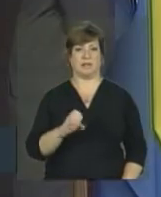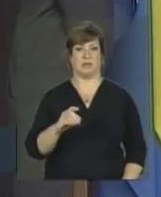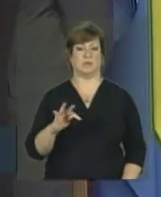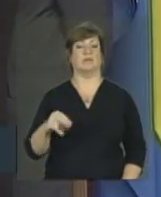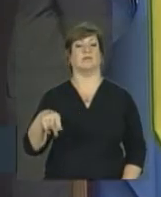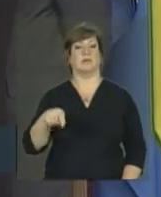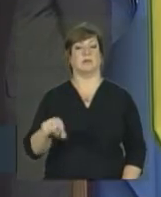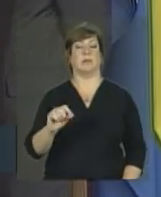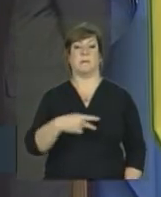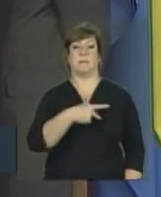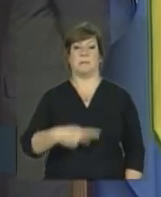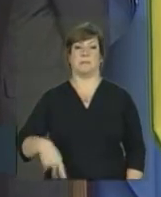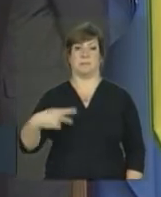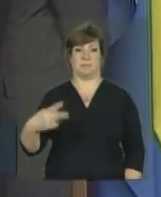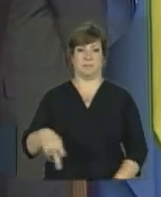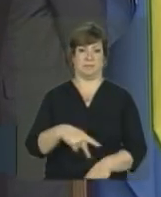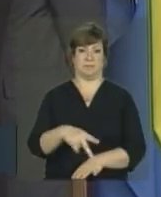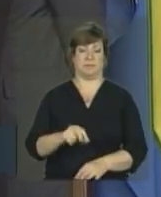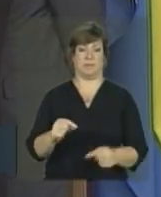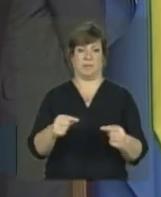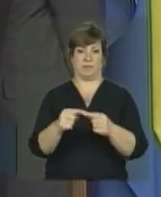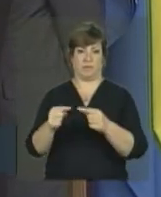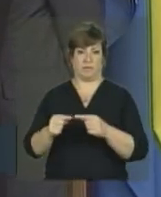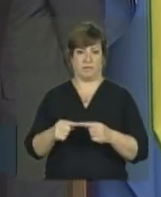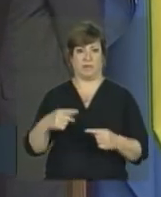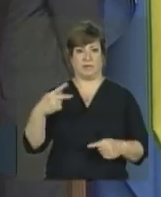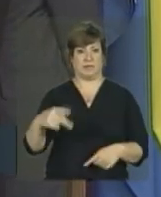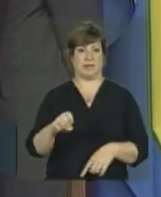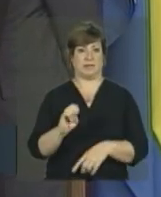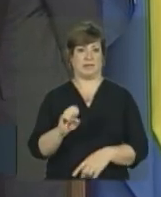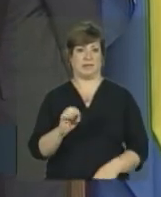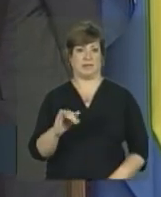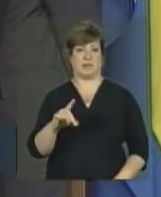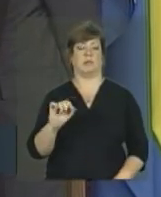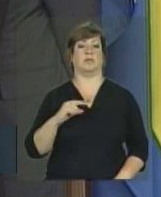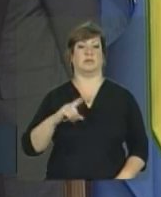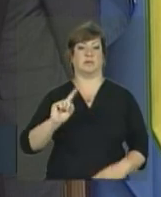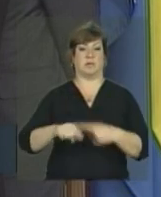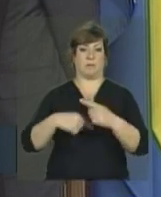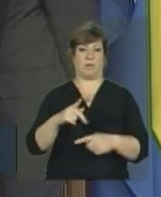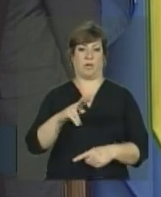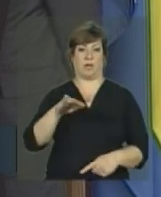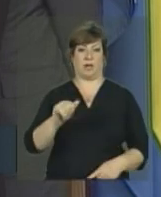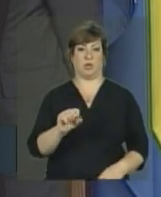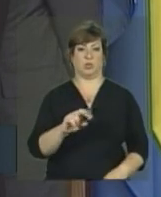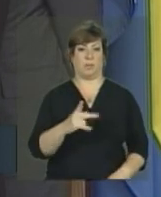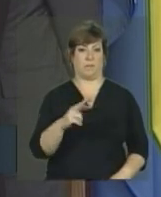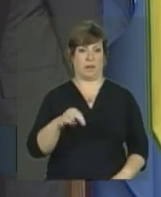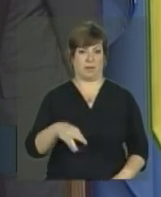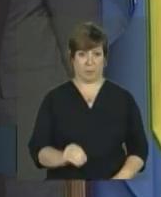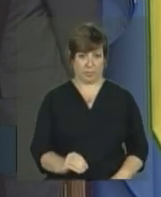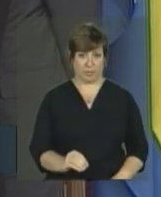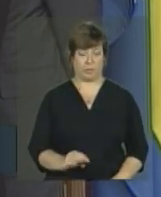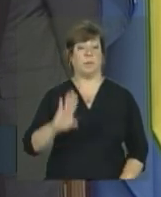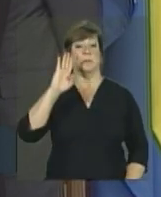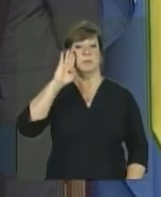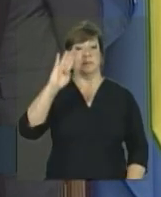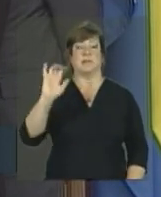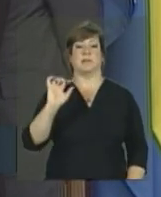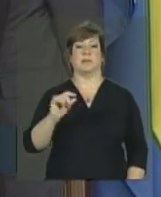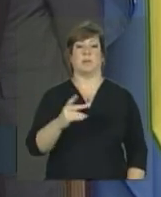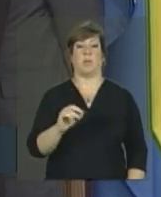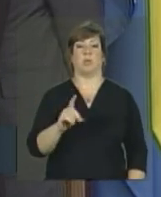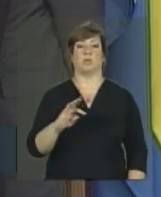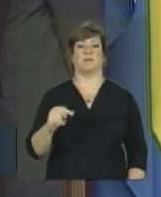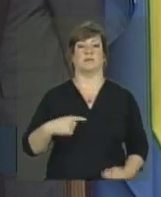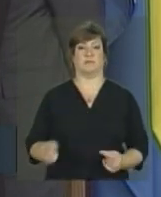ao presidente, segunda figura do Estado após o Guia Supremo. Os